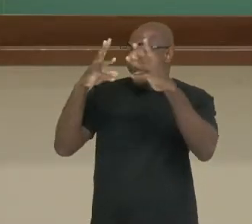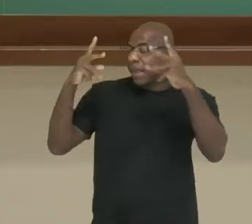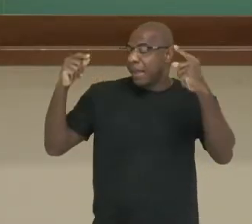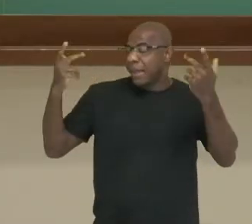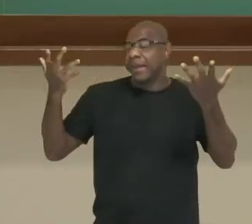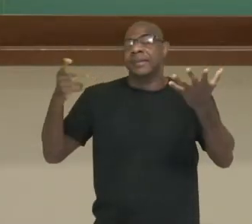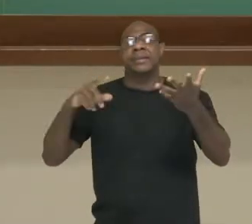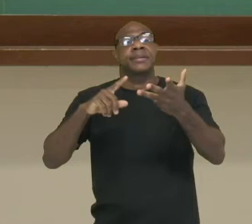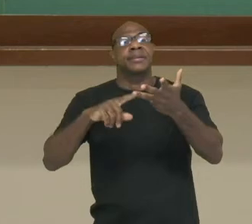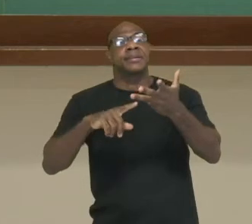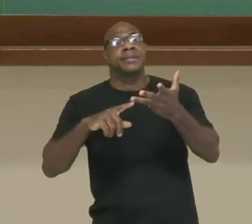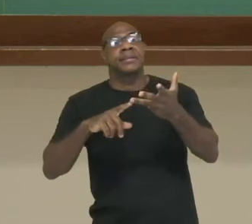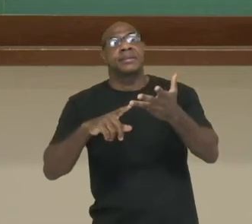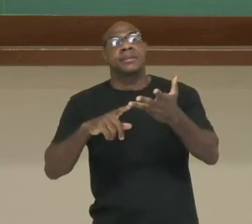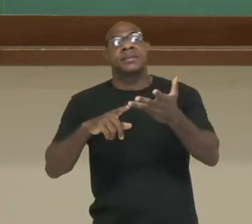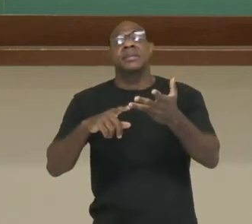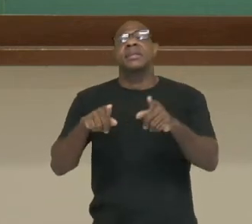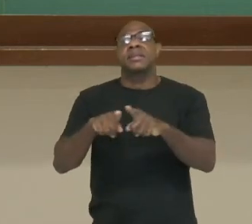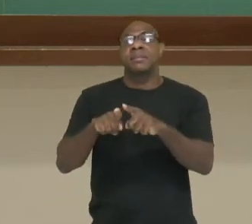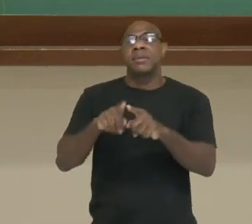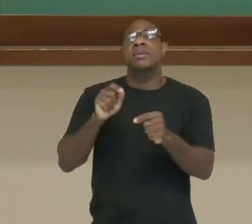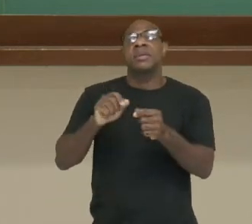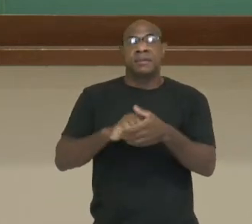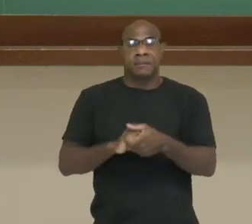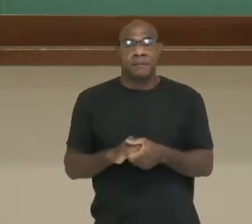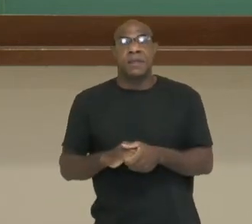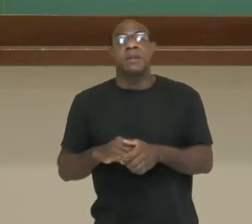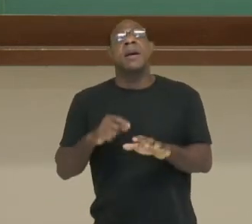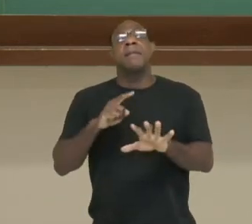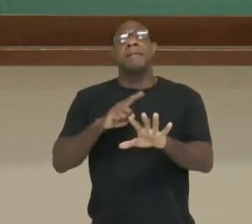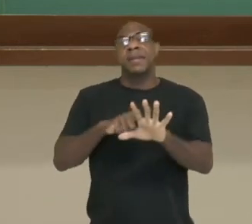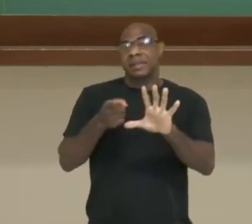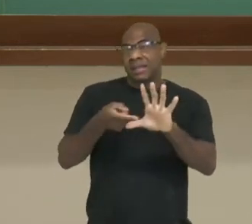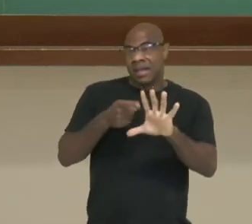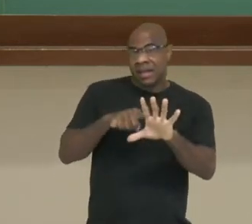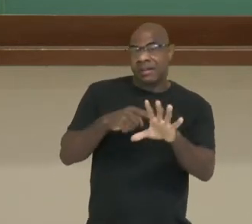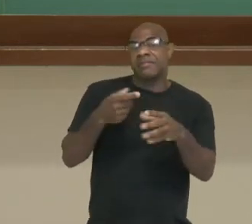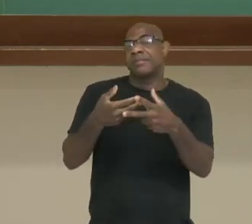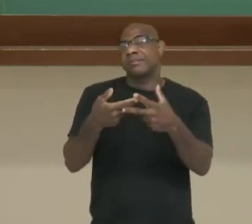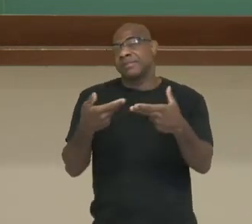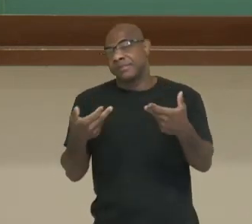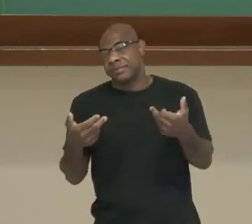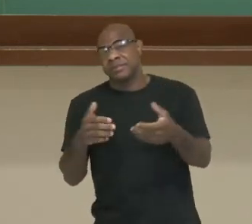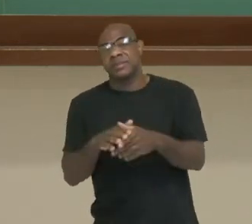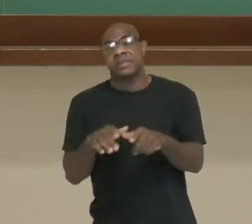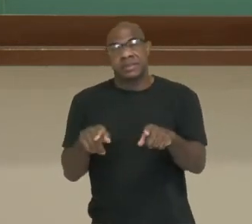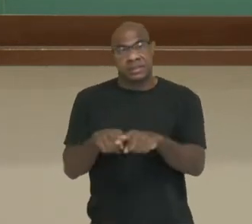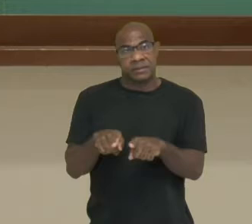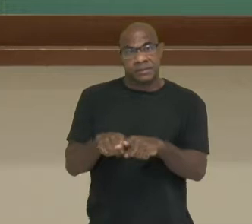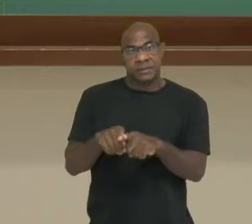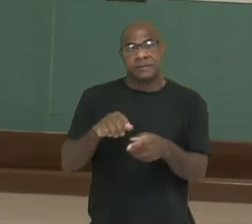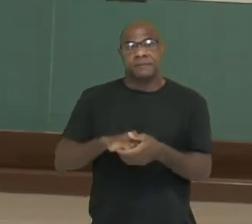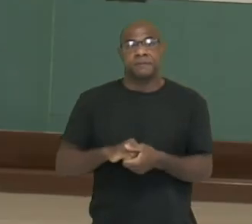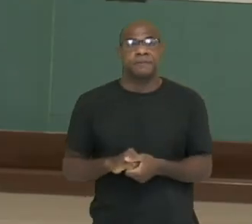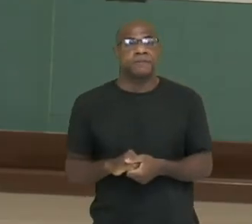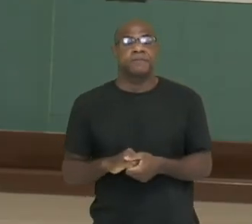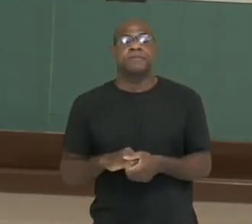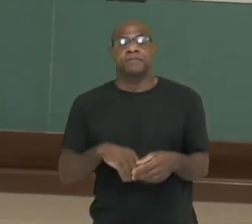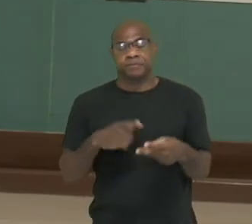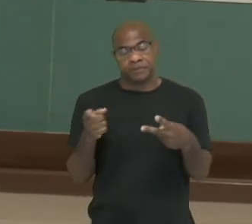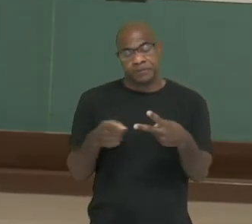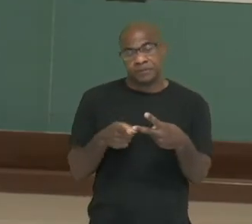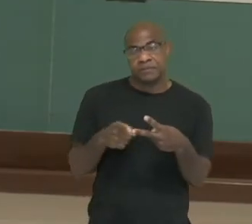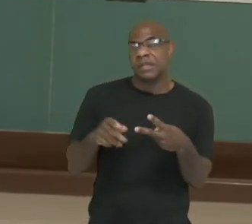que traz uma metáfora. Então, vai quebrar com essa linearidade ali apresentada da fábula. No